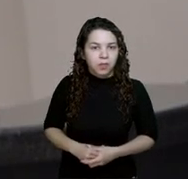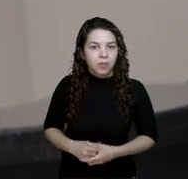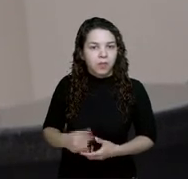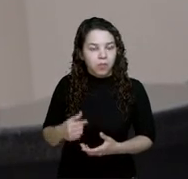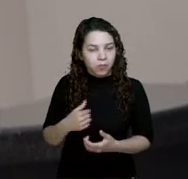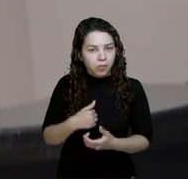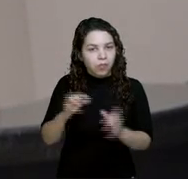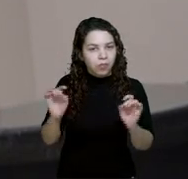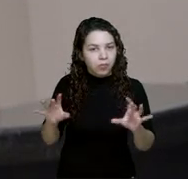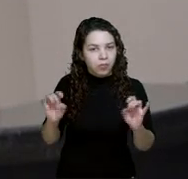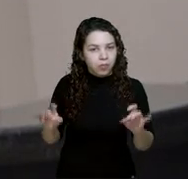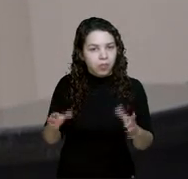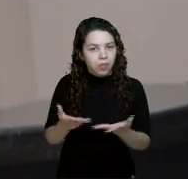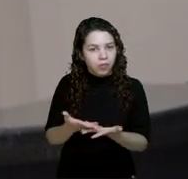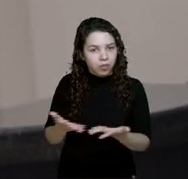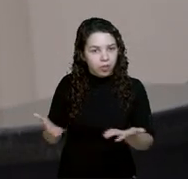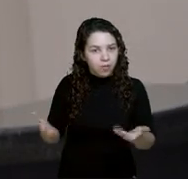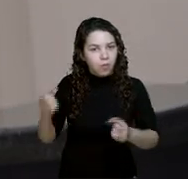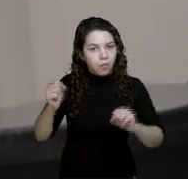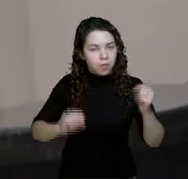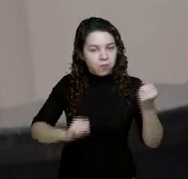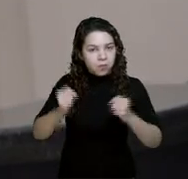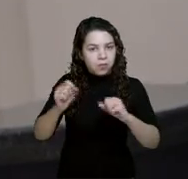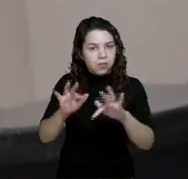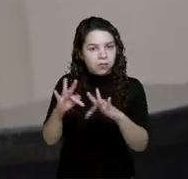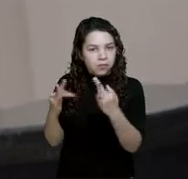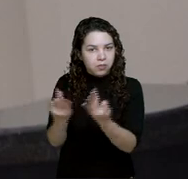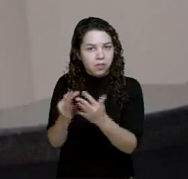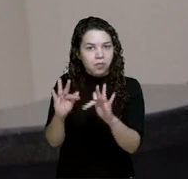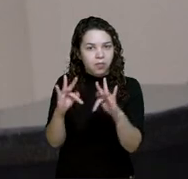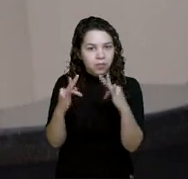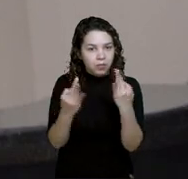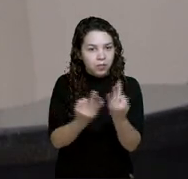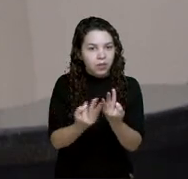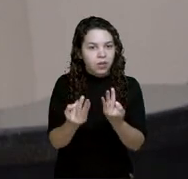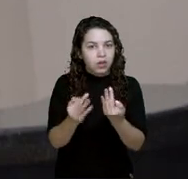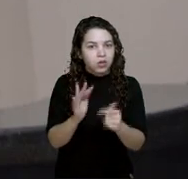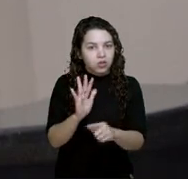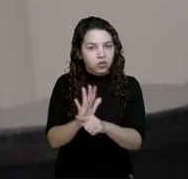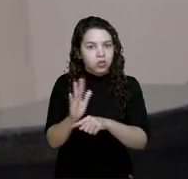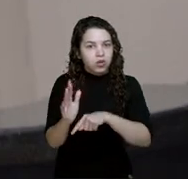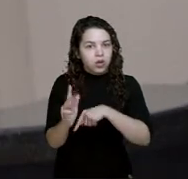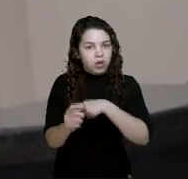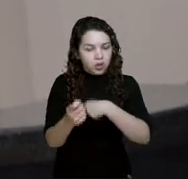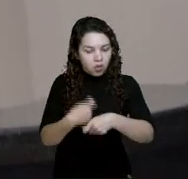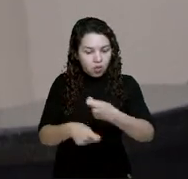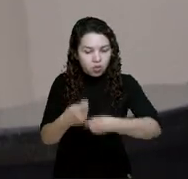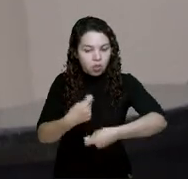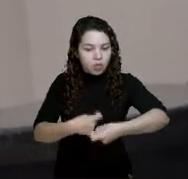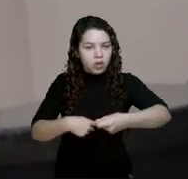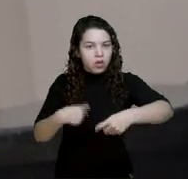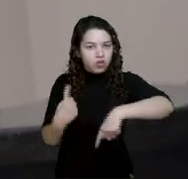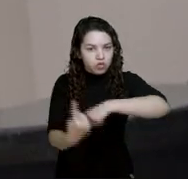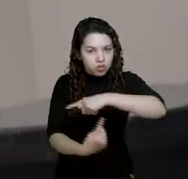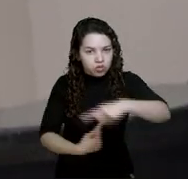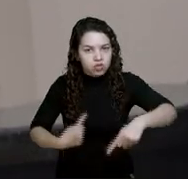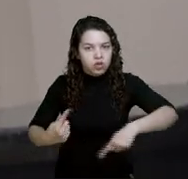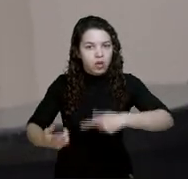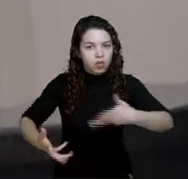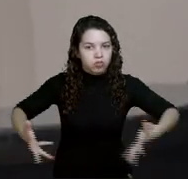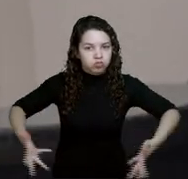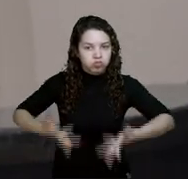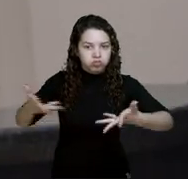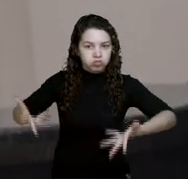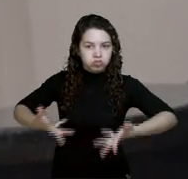a todos os alambiques, as famílias que hoje giram a economia de Luiz Alves e a fazem mais potente por meio do